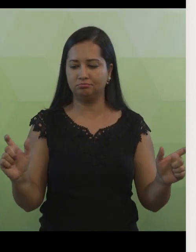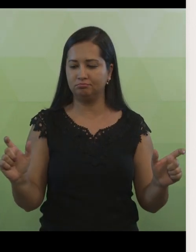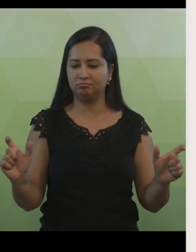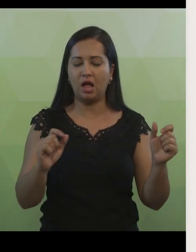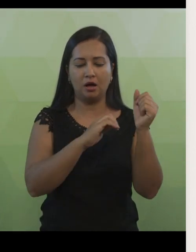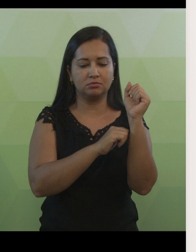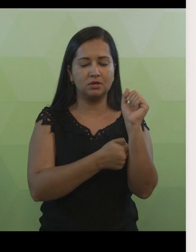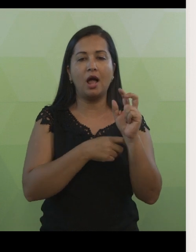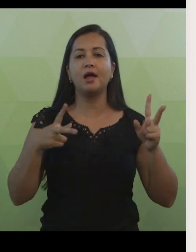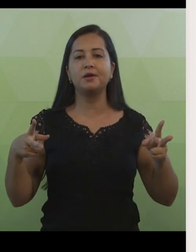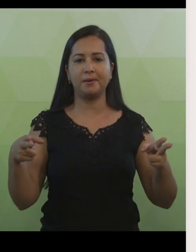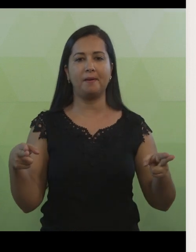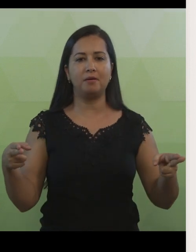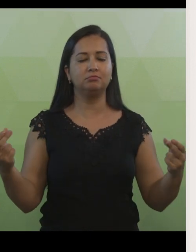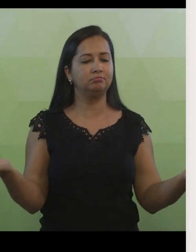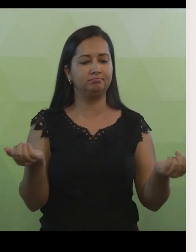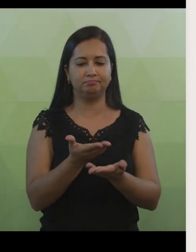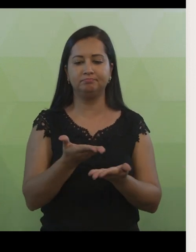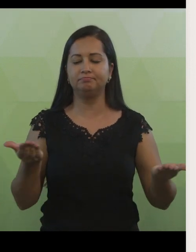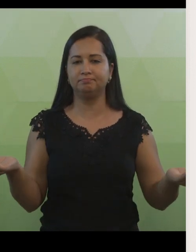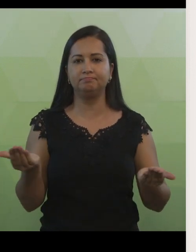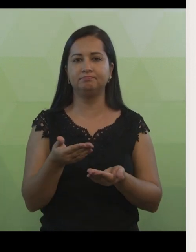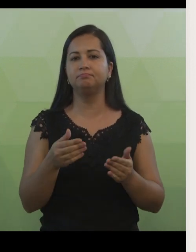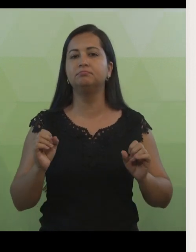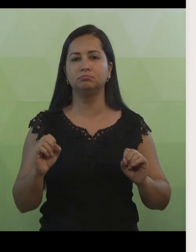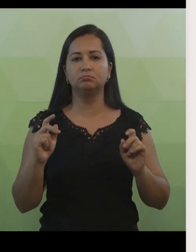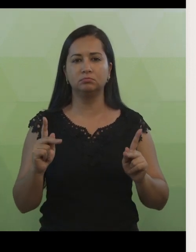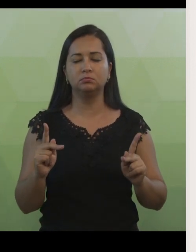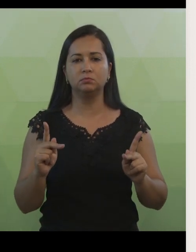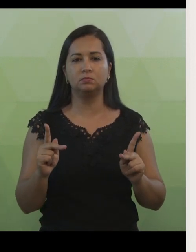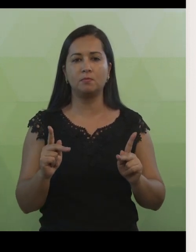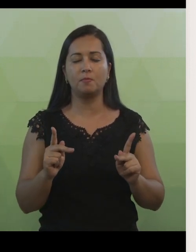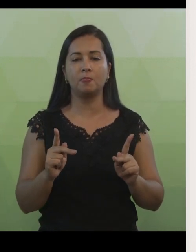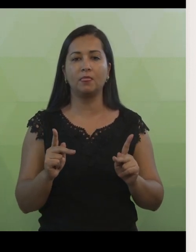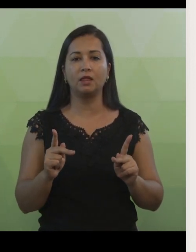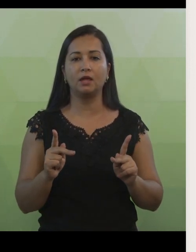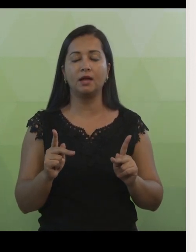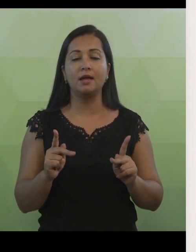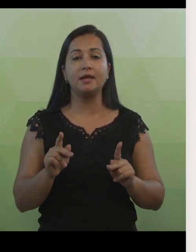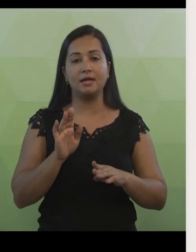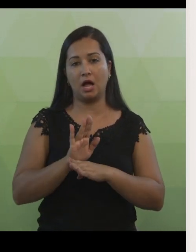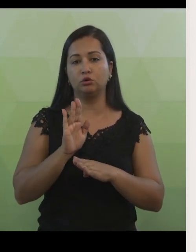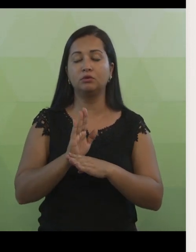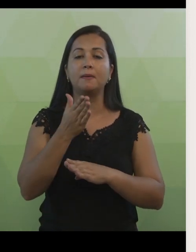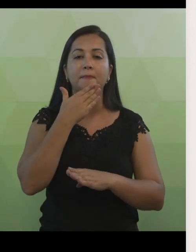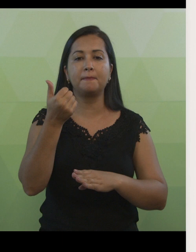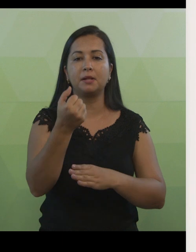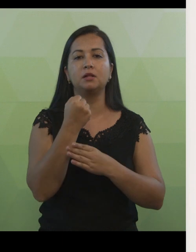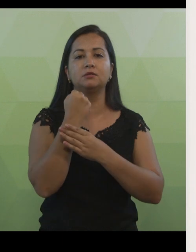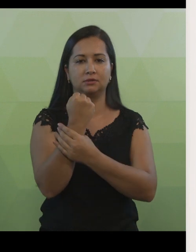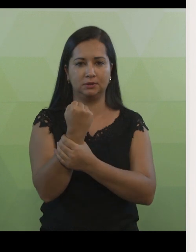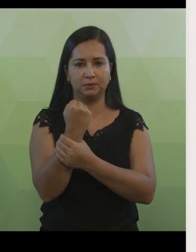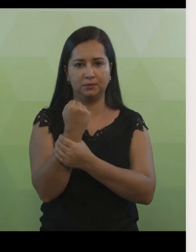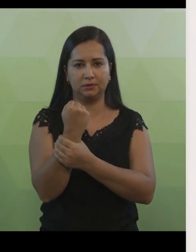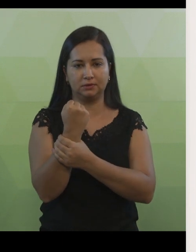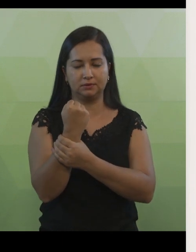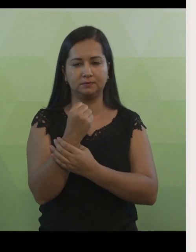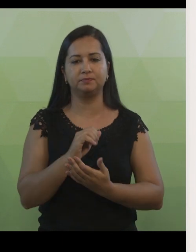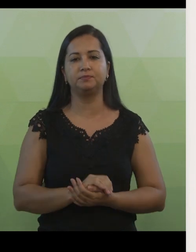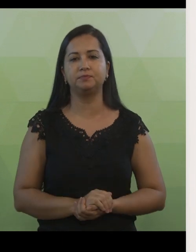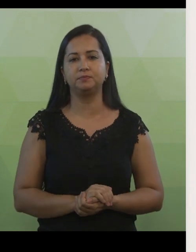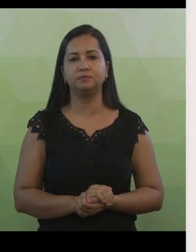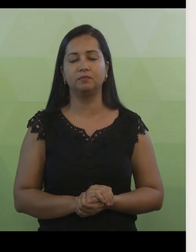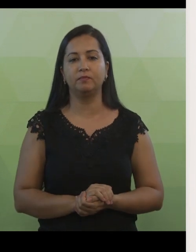ou criptografia mista, onde a criptografia assimétrica é utilizada para melhorar a segurança de uma criptografia simétrica. Já